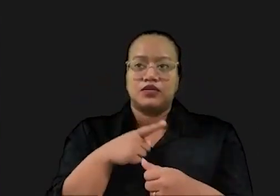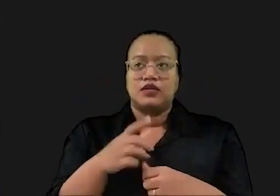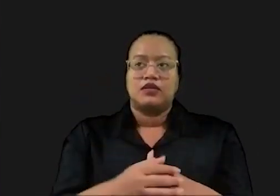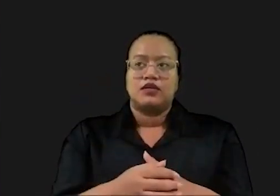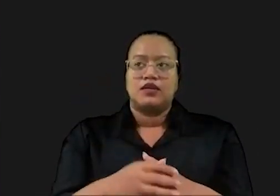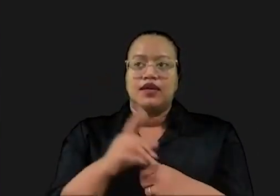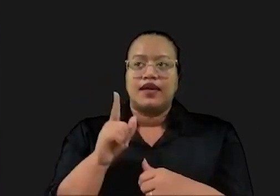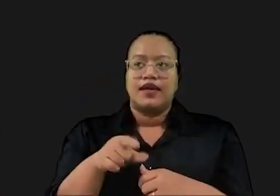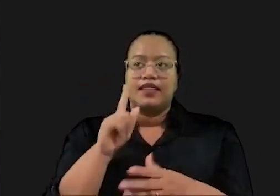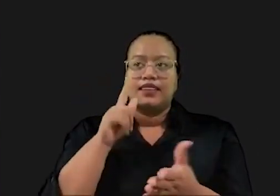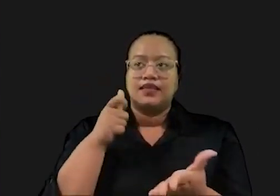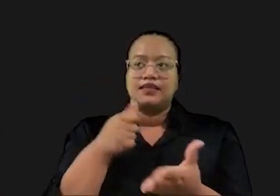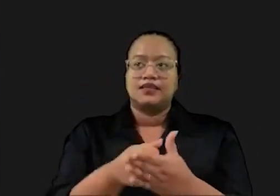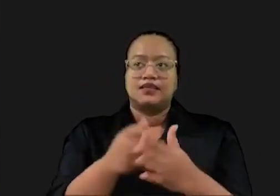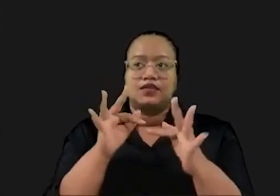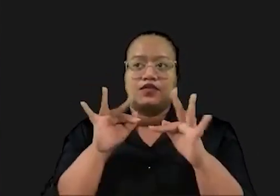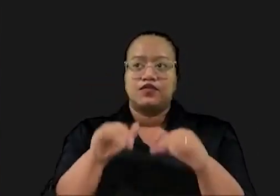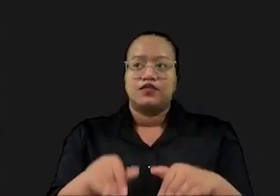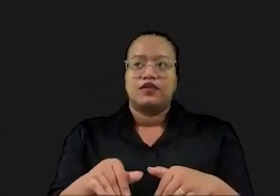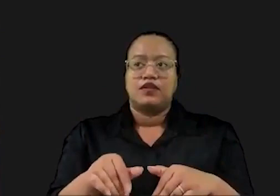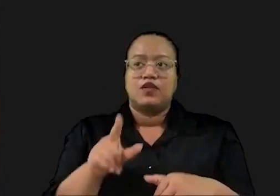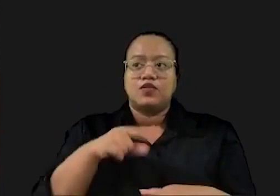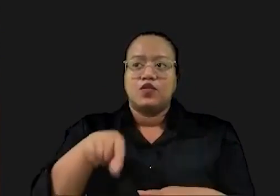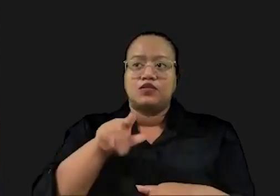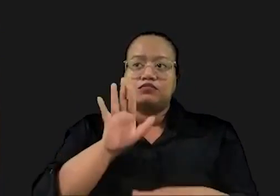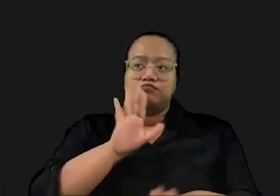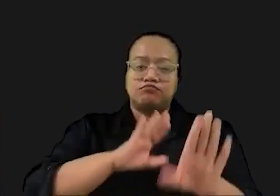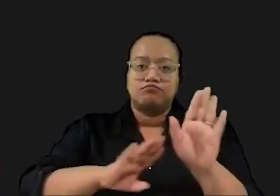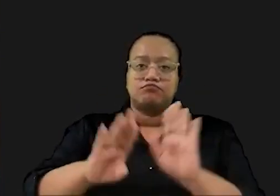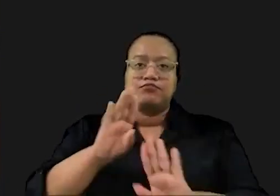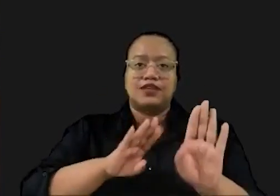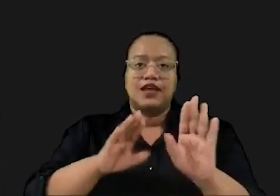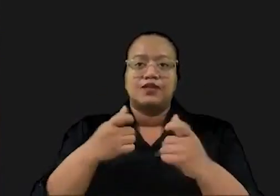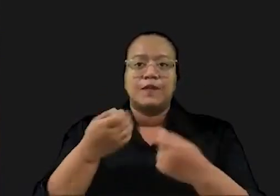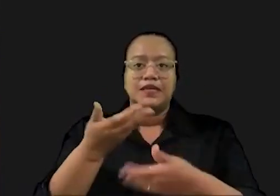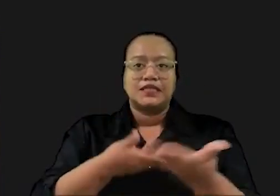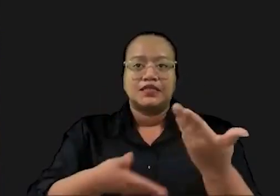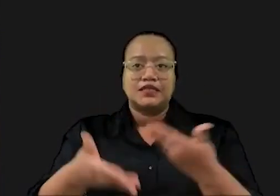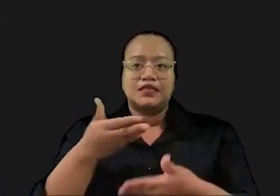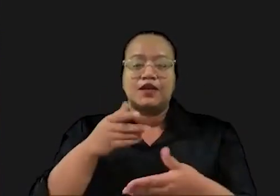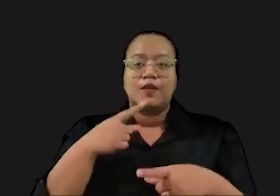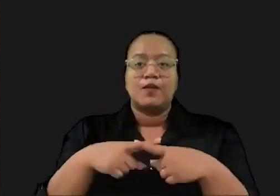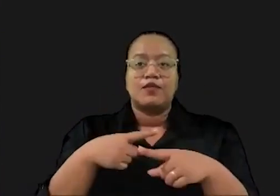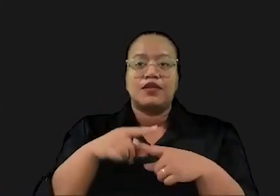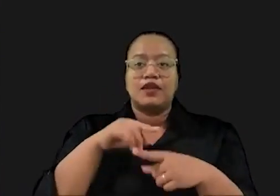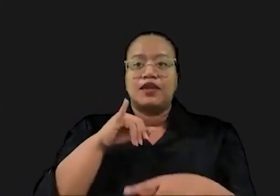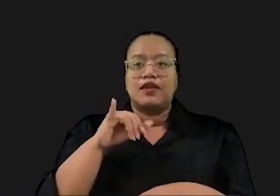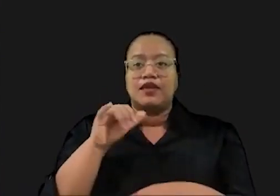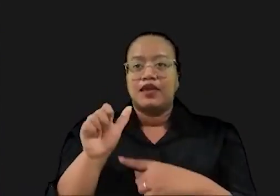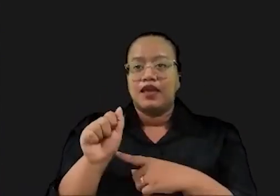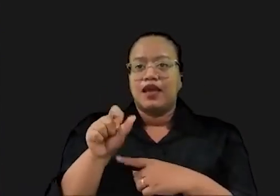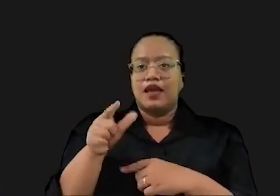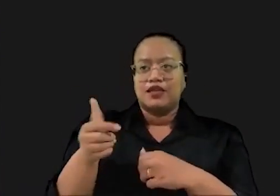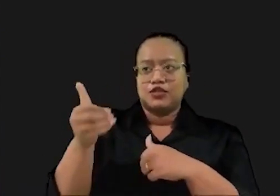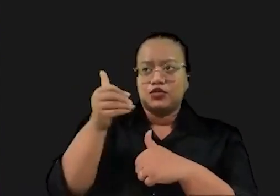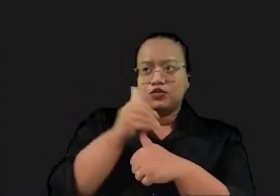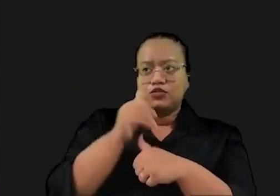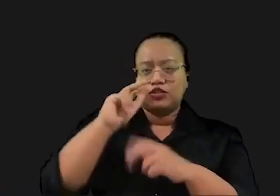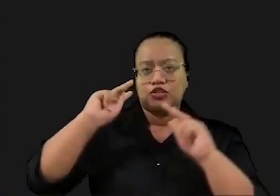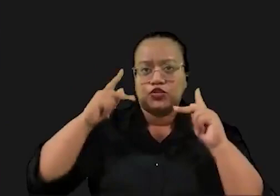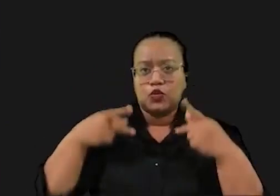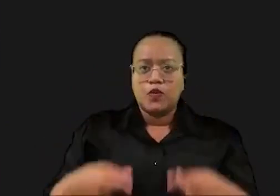um certo cuidado nessas interações. A inteligência artificial ela não vai nos substituir, ela vai fazer uma espécie de auxílio,